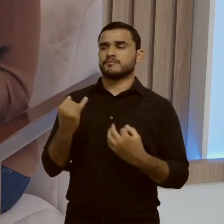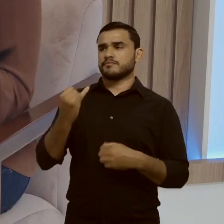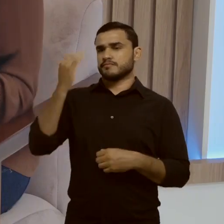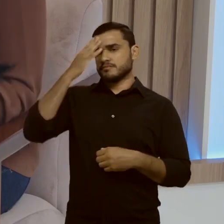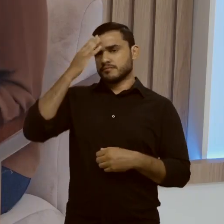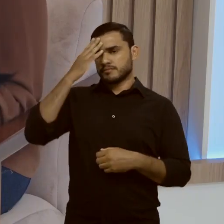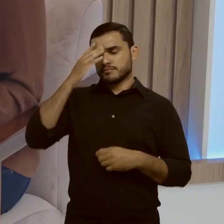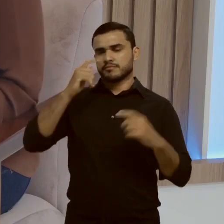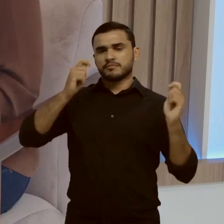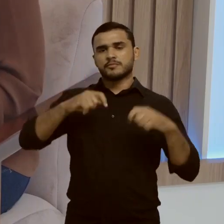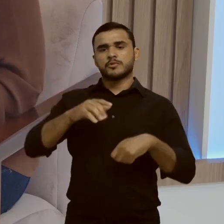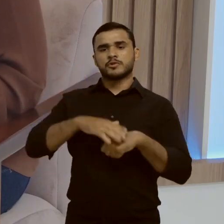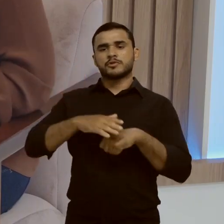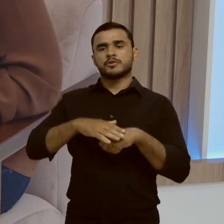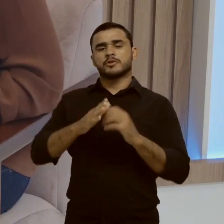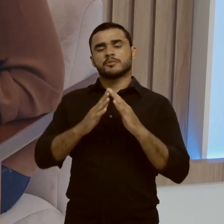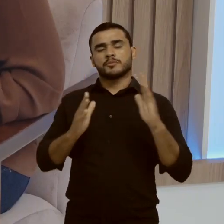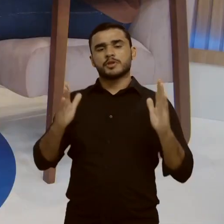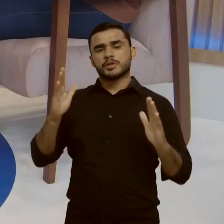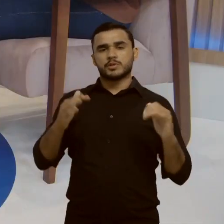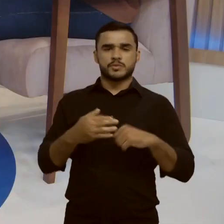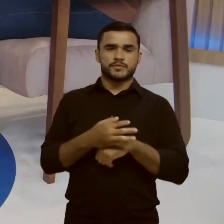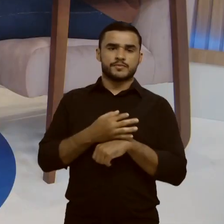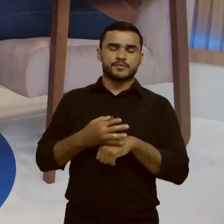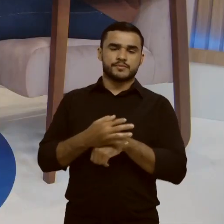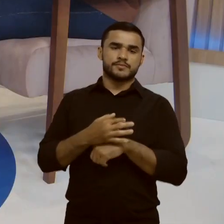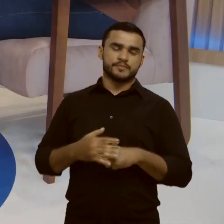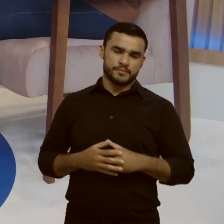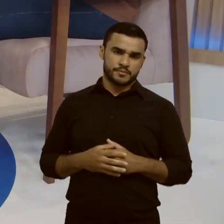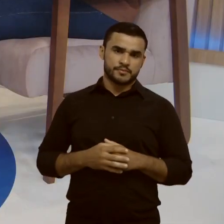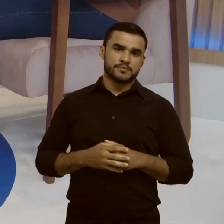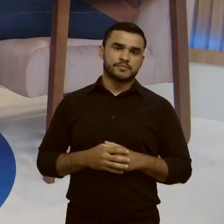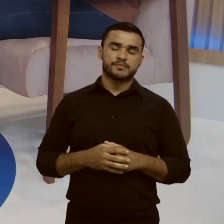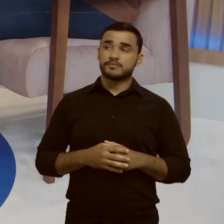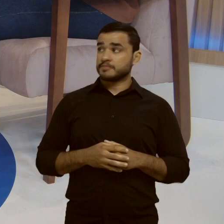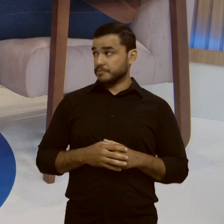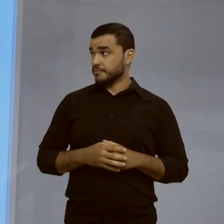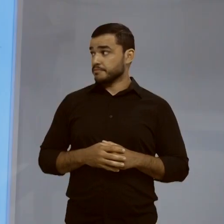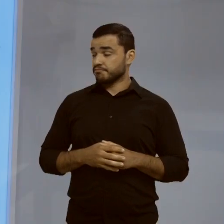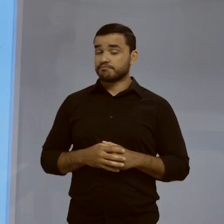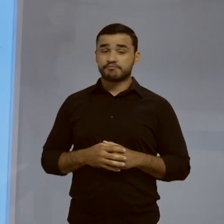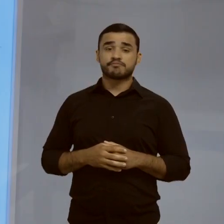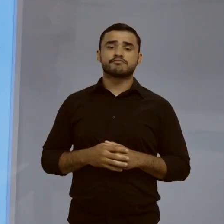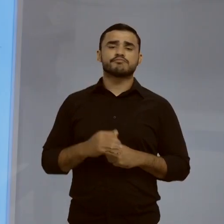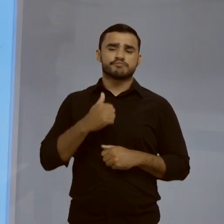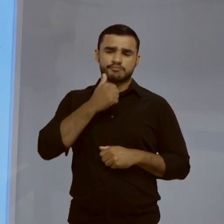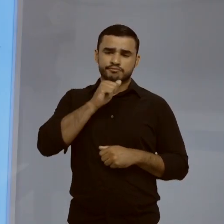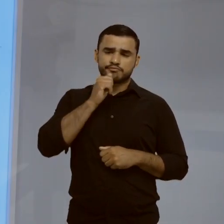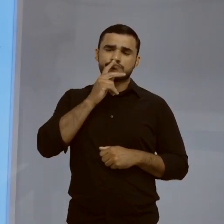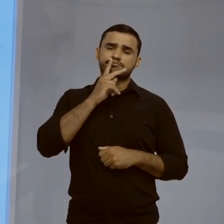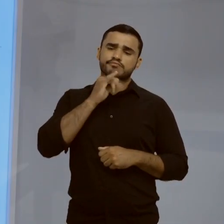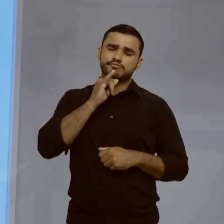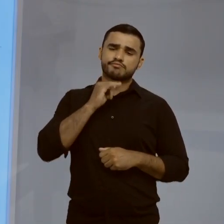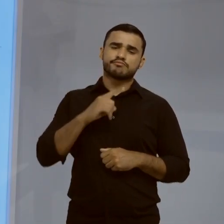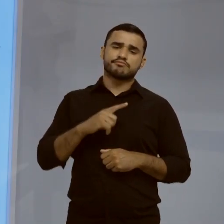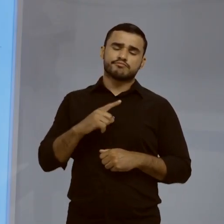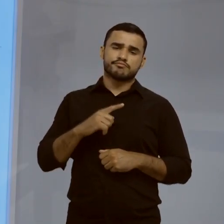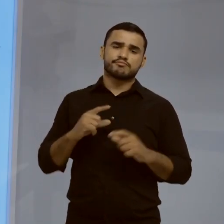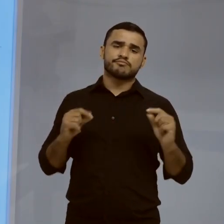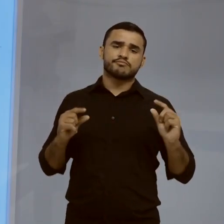poder proporcionar isso durante o período das férias. E aí os pais podem criar situações, né? Porque às